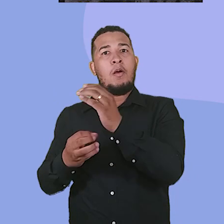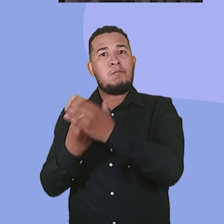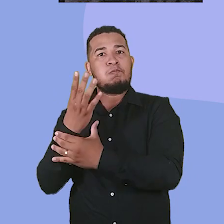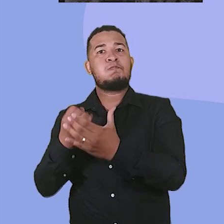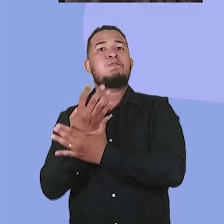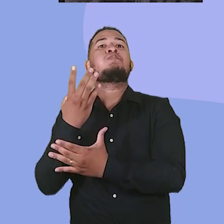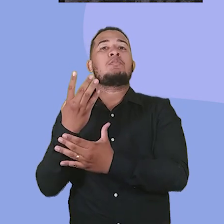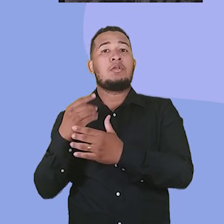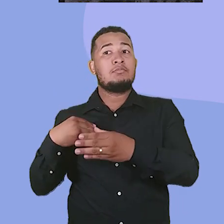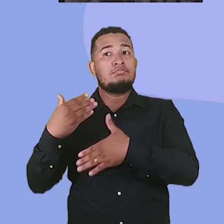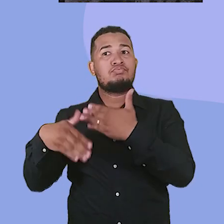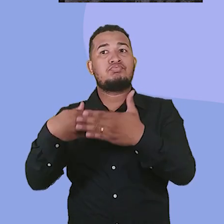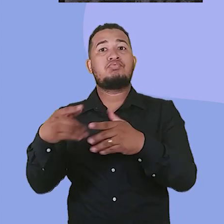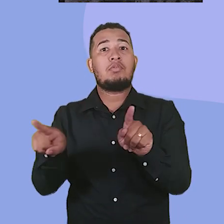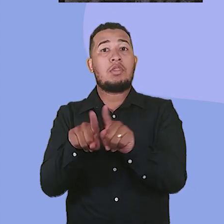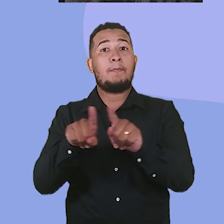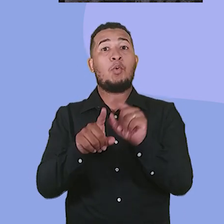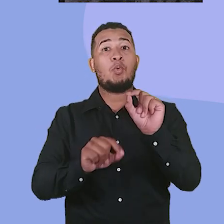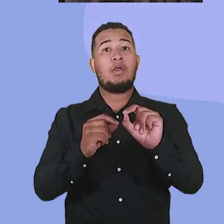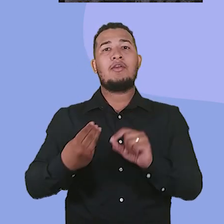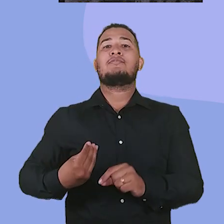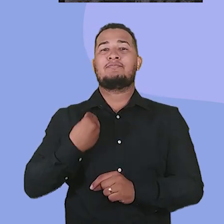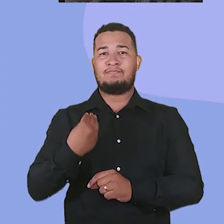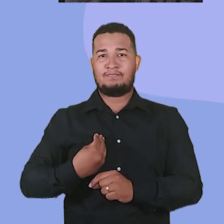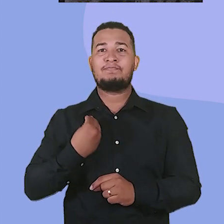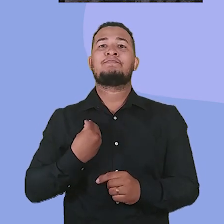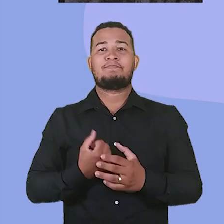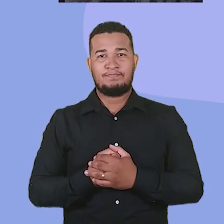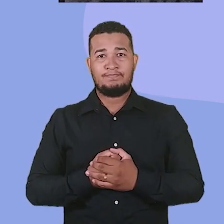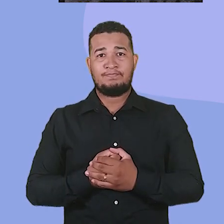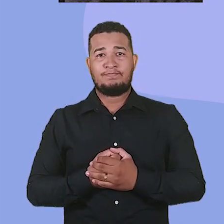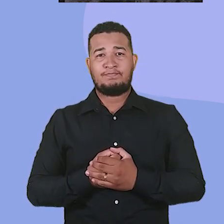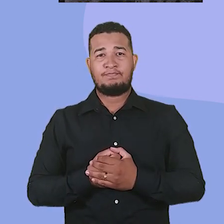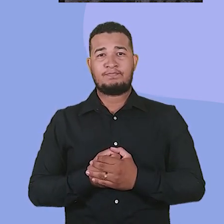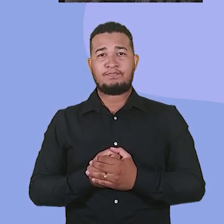produção e reprodução da vida, né?